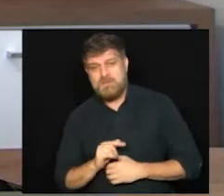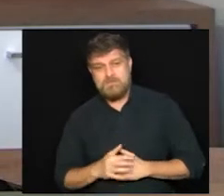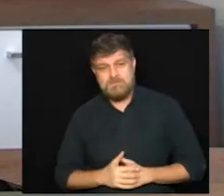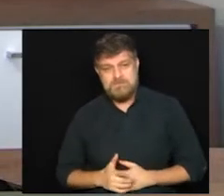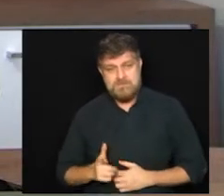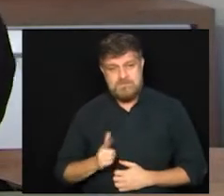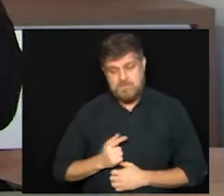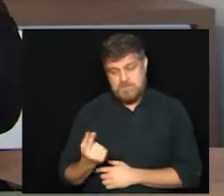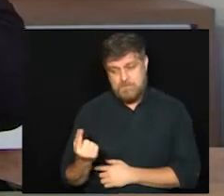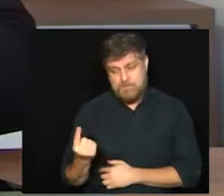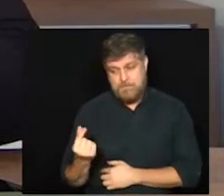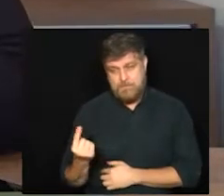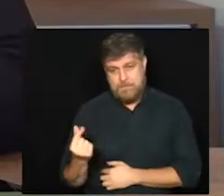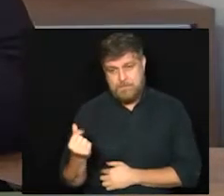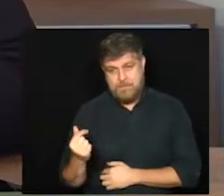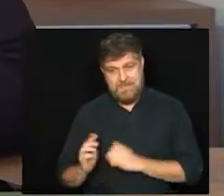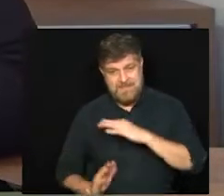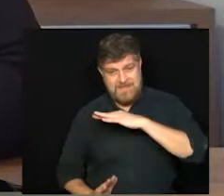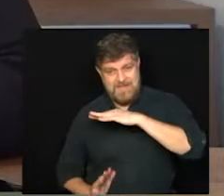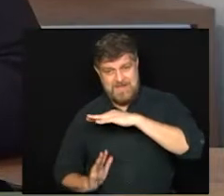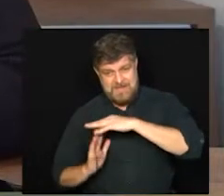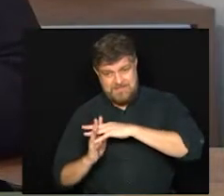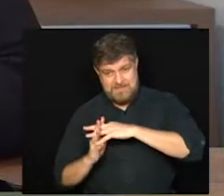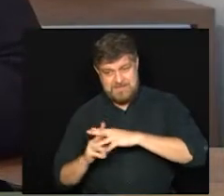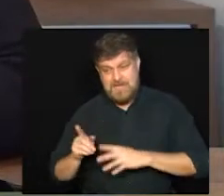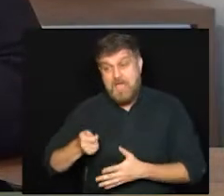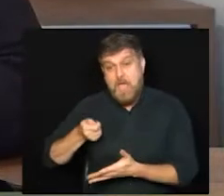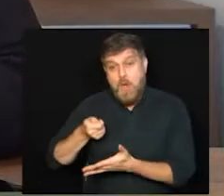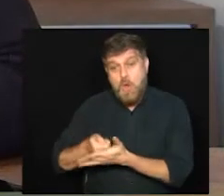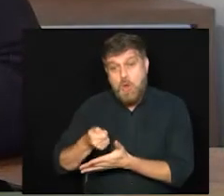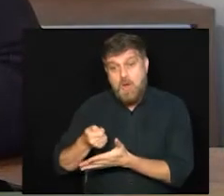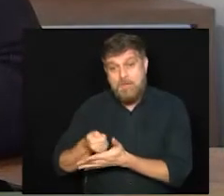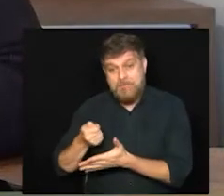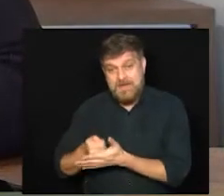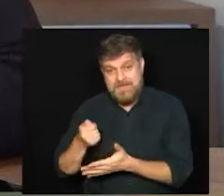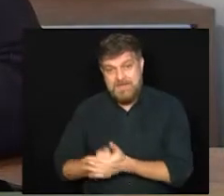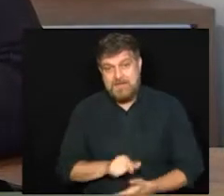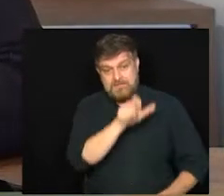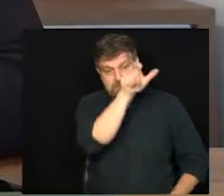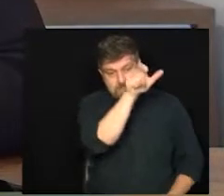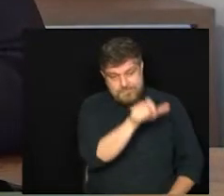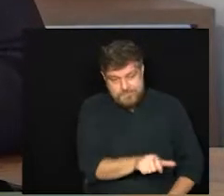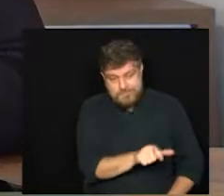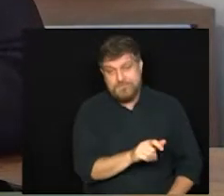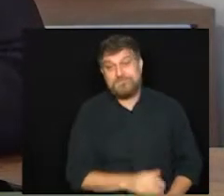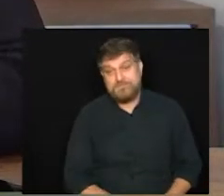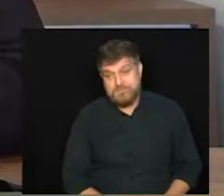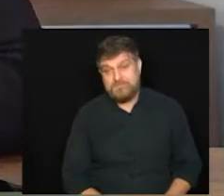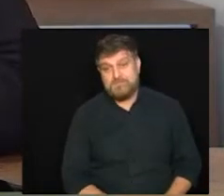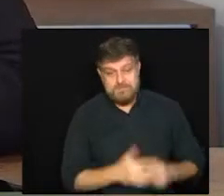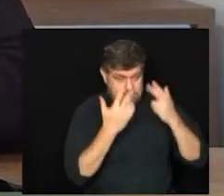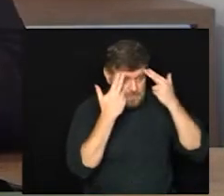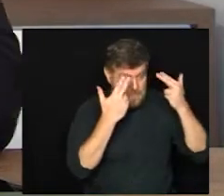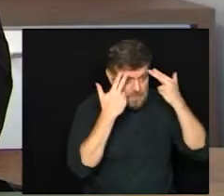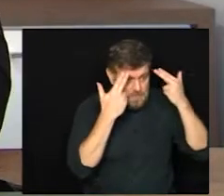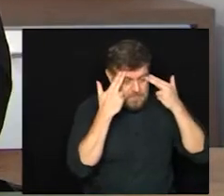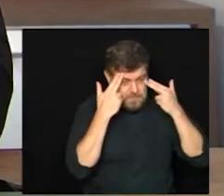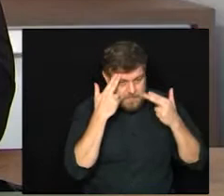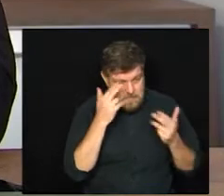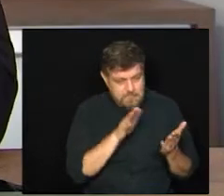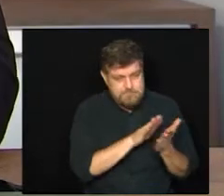um valor que ultrapasse esses limites e que o torne obrigado a entregar a declaração, né? Então, aí